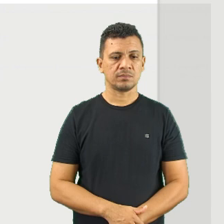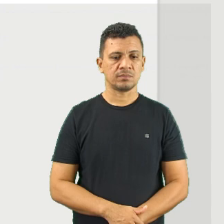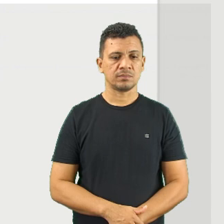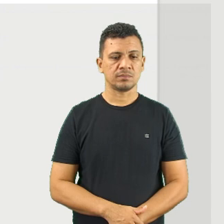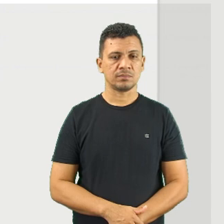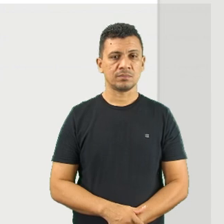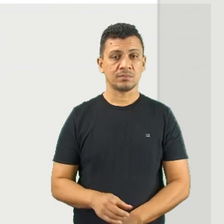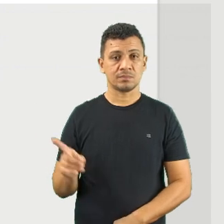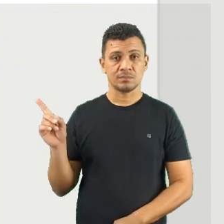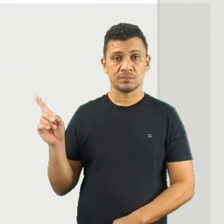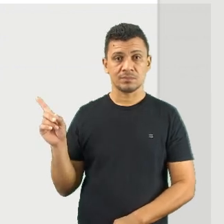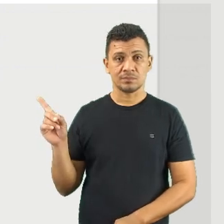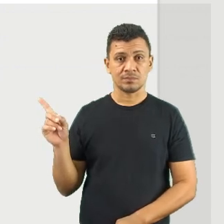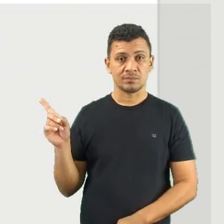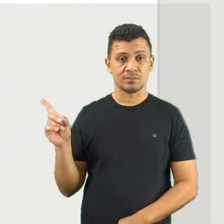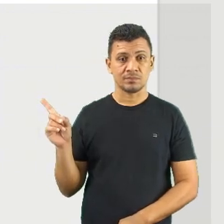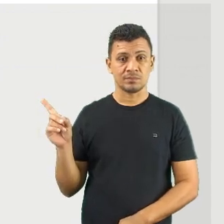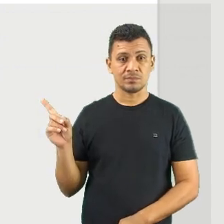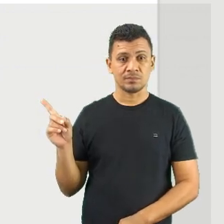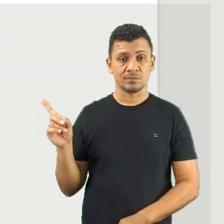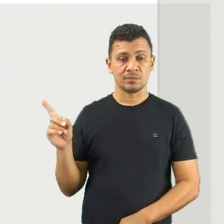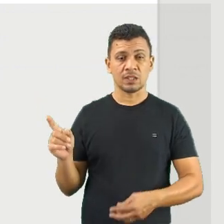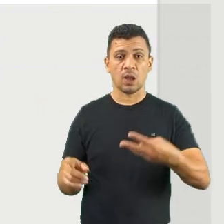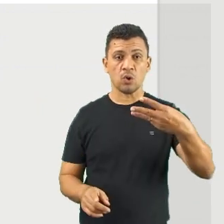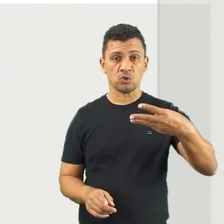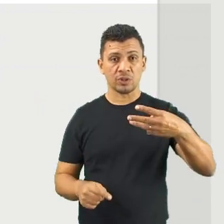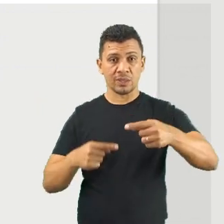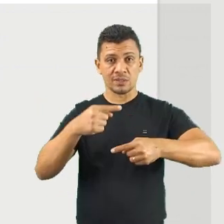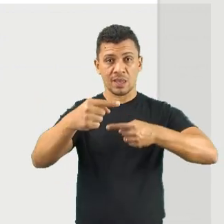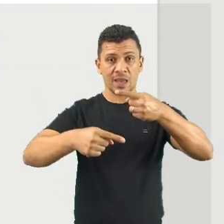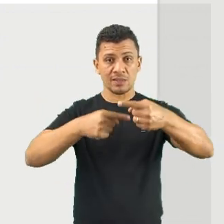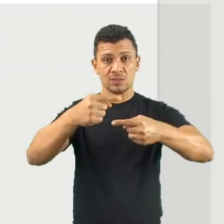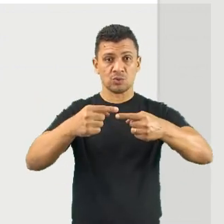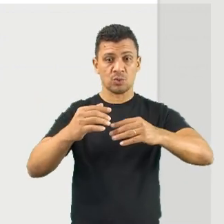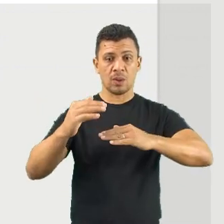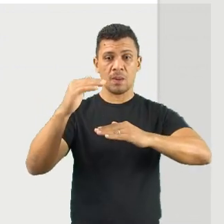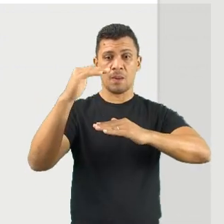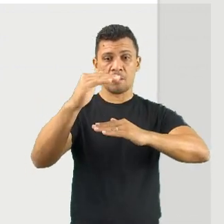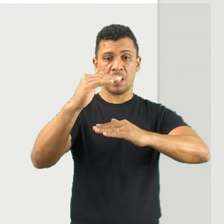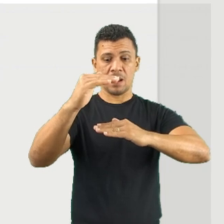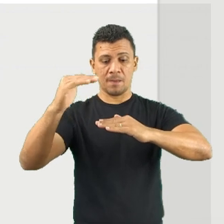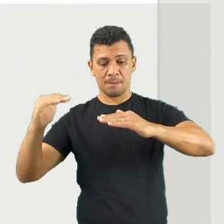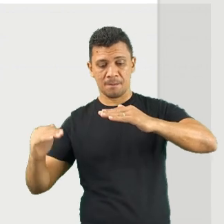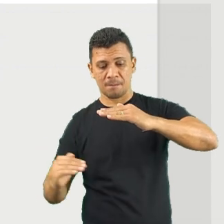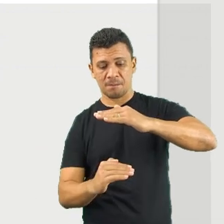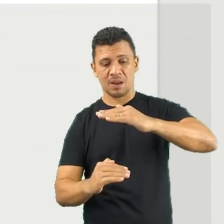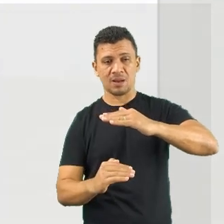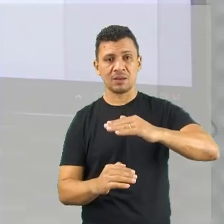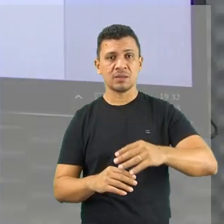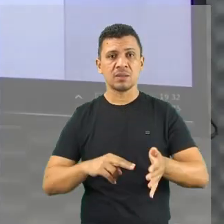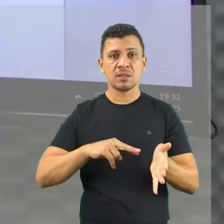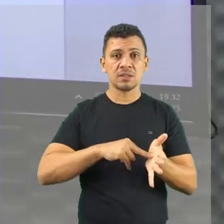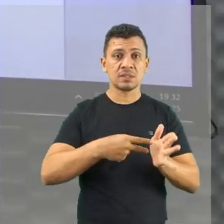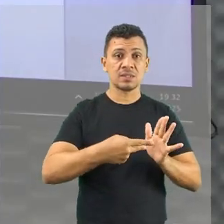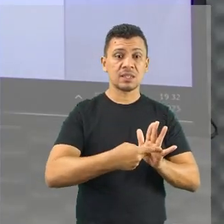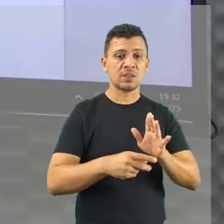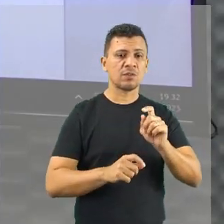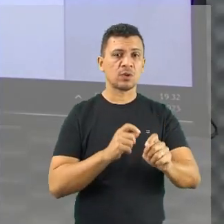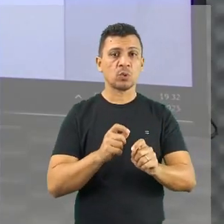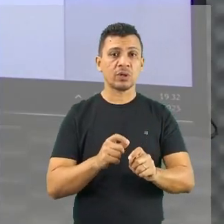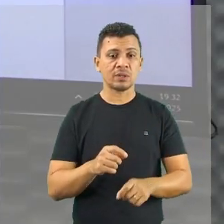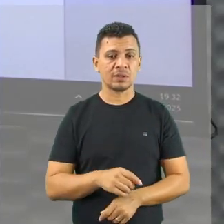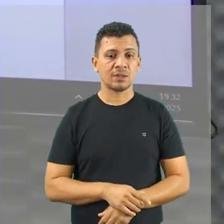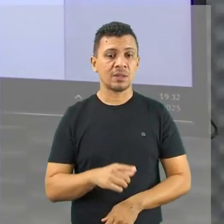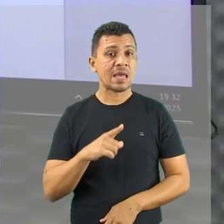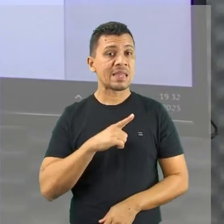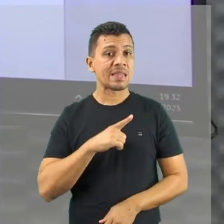3 resistores em paralelo, galera, significa dizer que existe nó entre eles. Então, tá bem aqui,